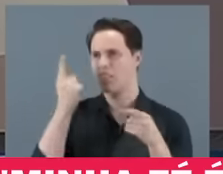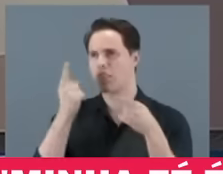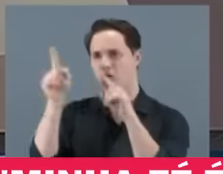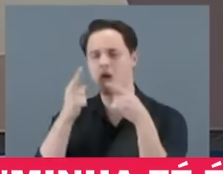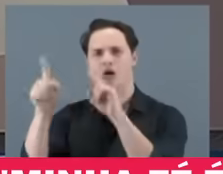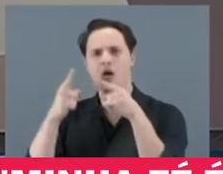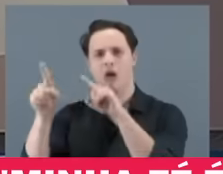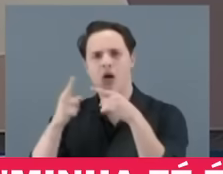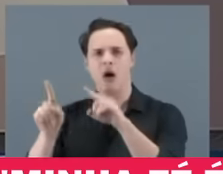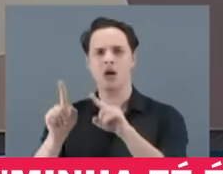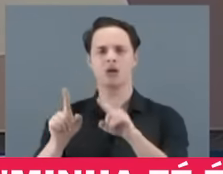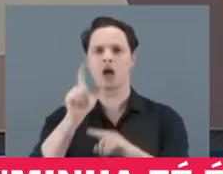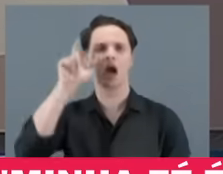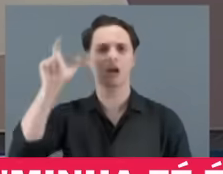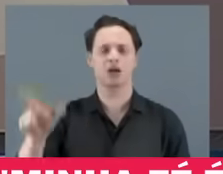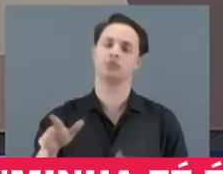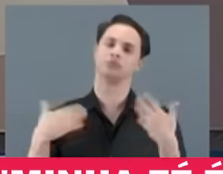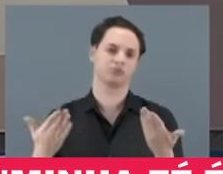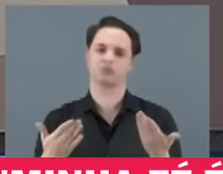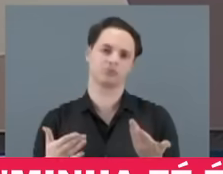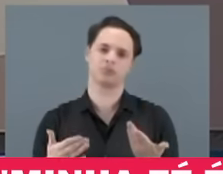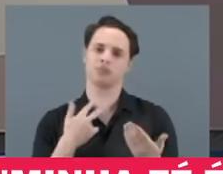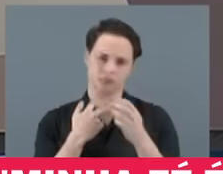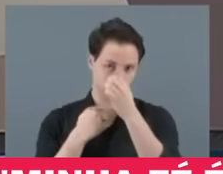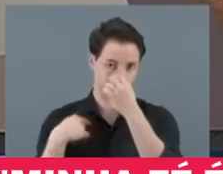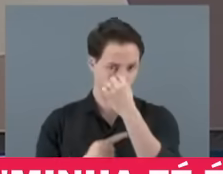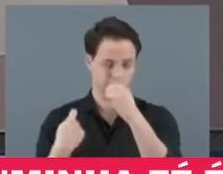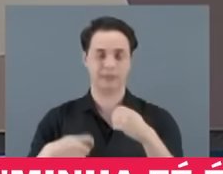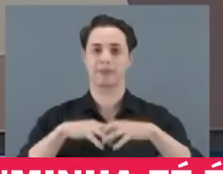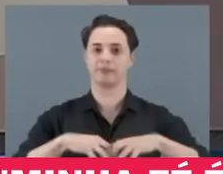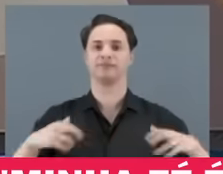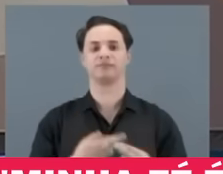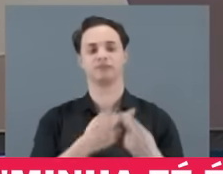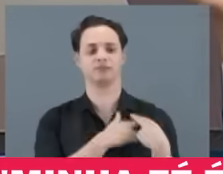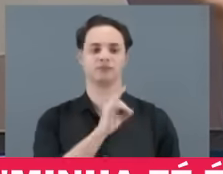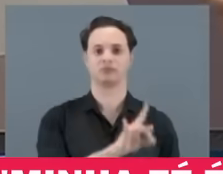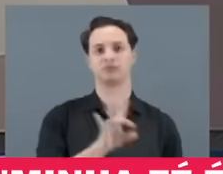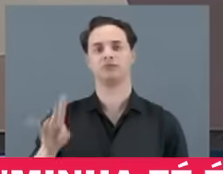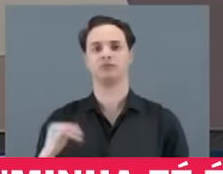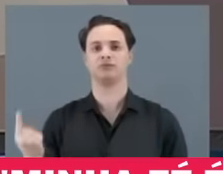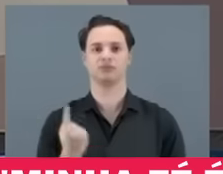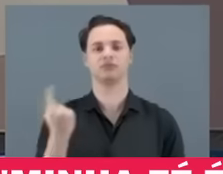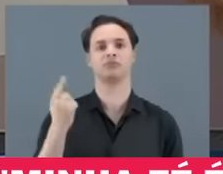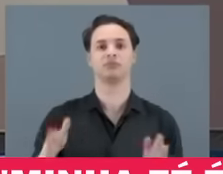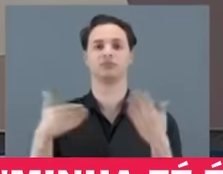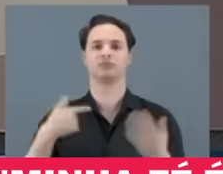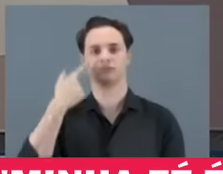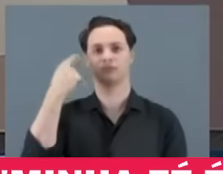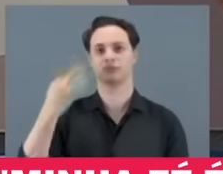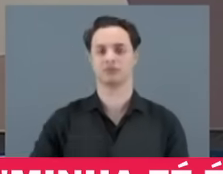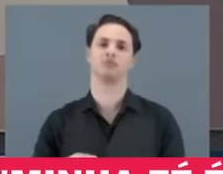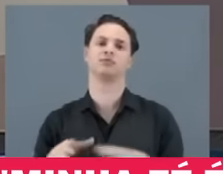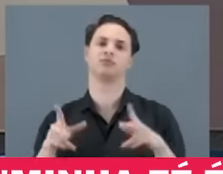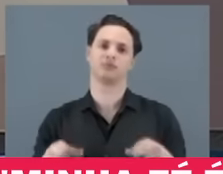agredidos coletivamente. E não é o caso, realmente, né? Nós precisamos separar as responsabilidades que são individuais. Com certeza, assim como